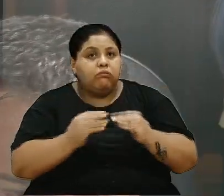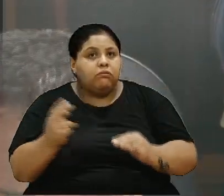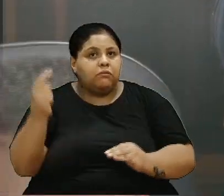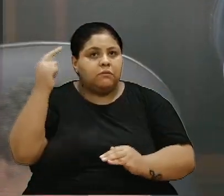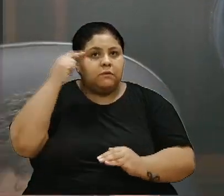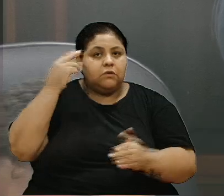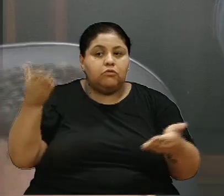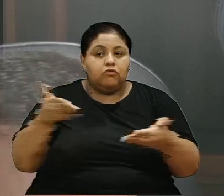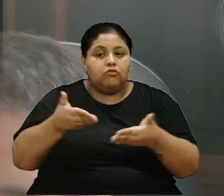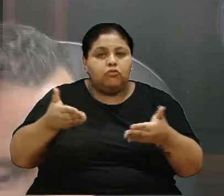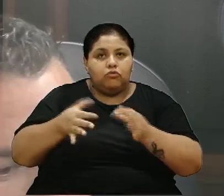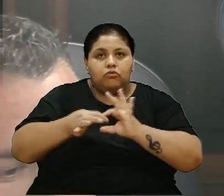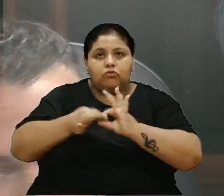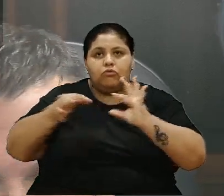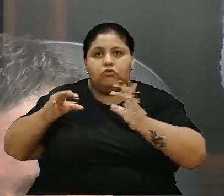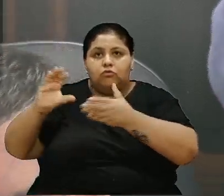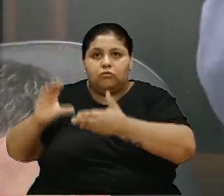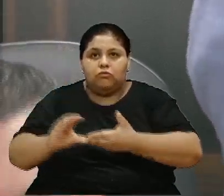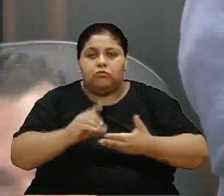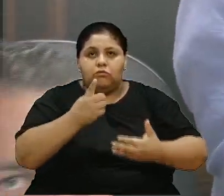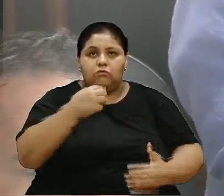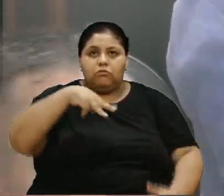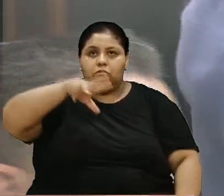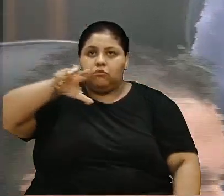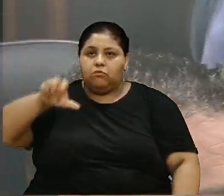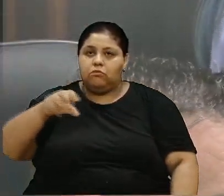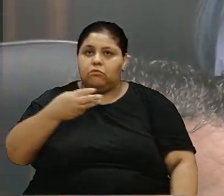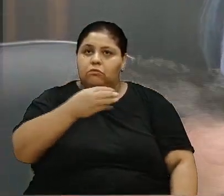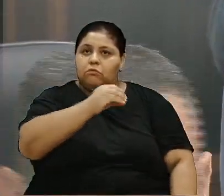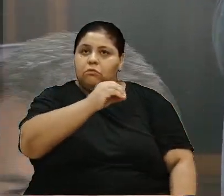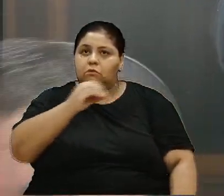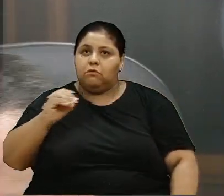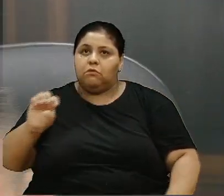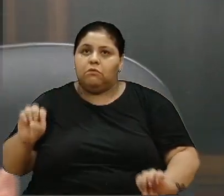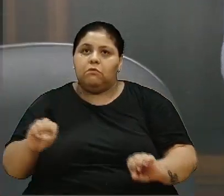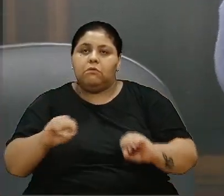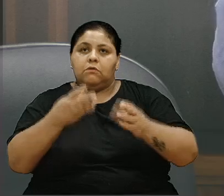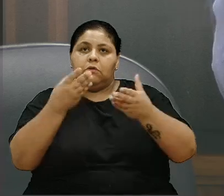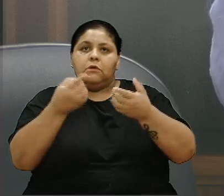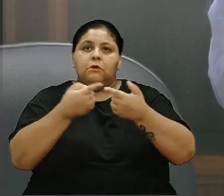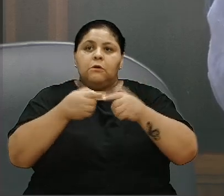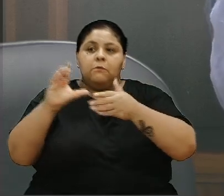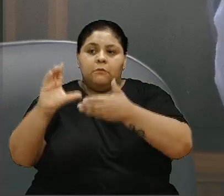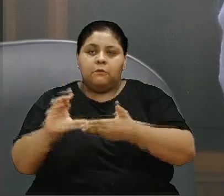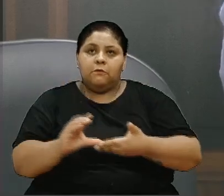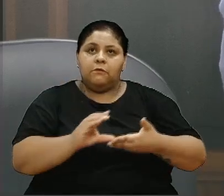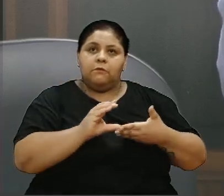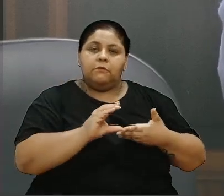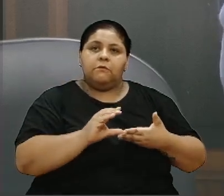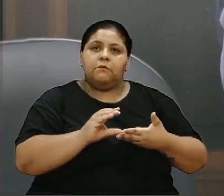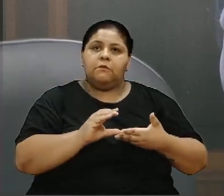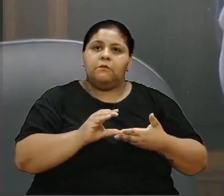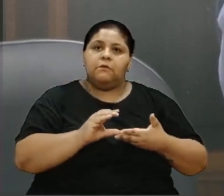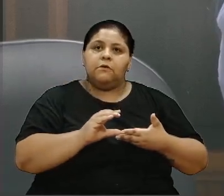estamos autorizando um repasse de 1.300.000 para a Festa das Colheitas, mas o Financiarte, que é algo que